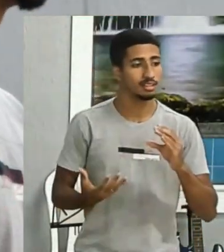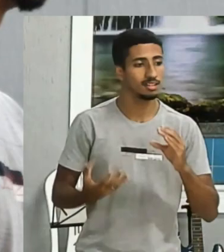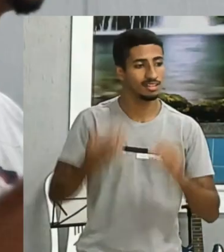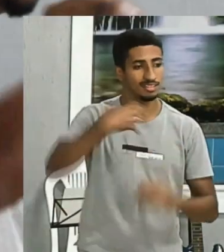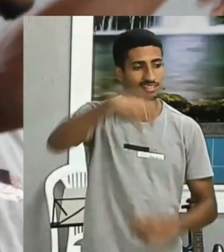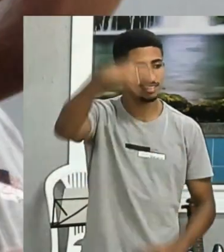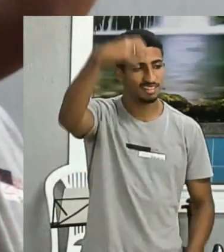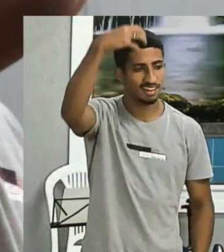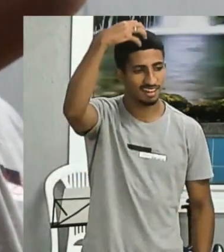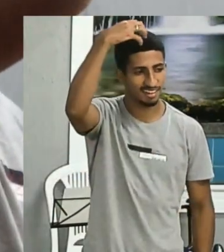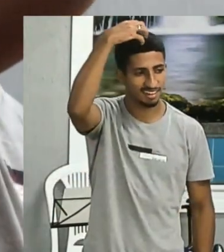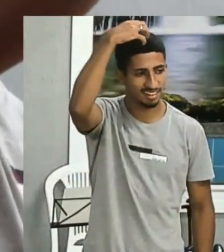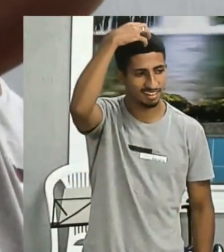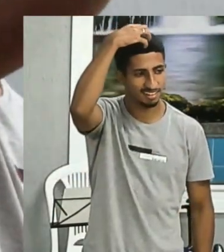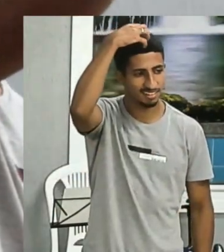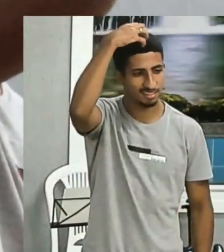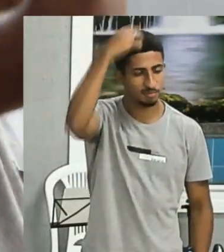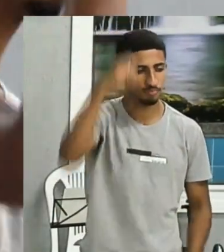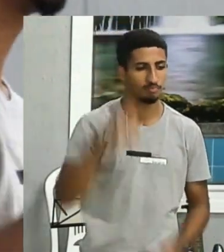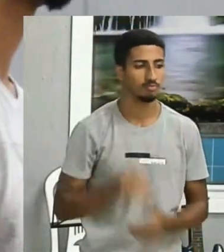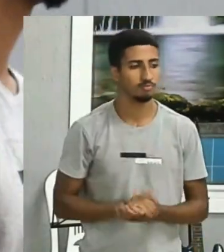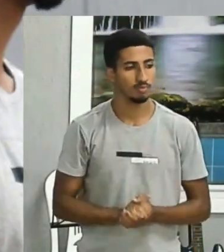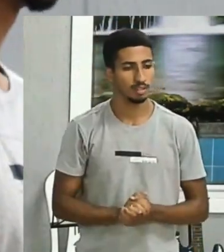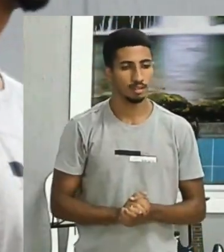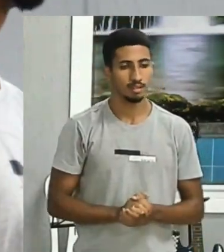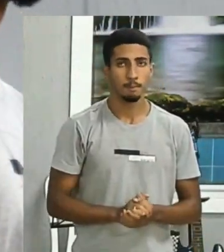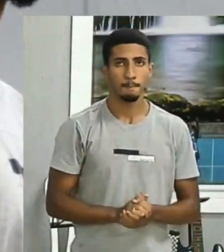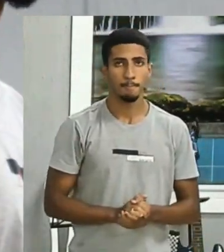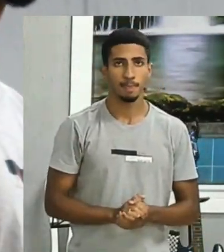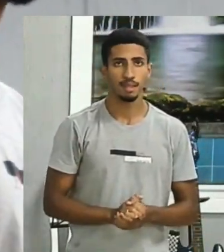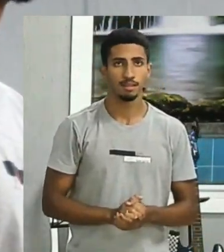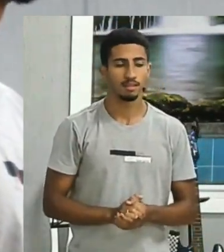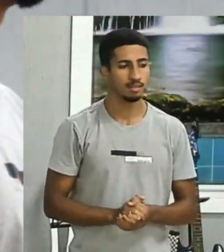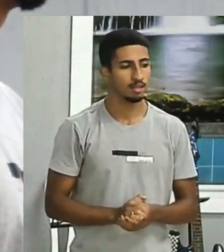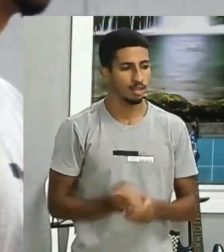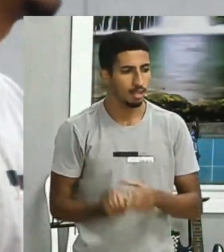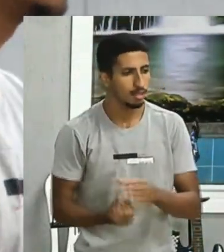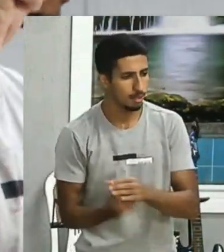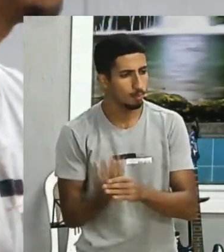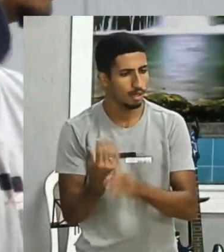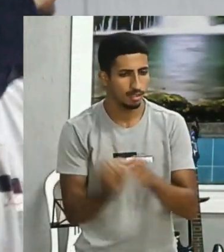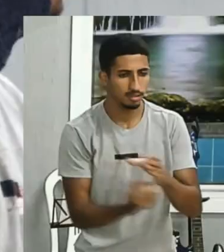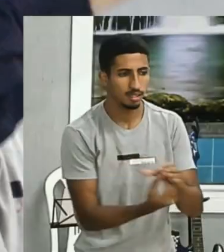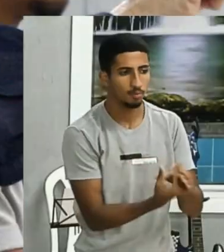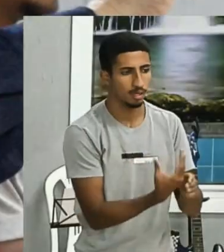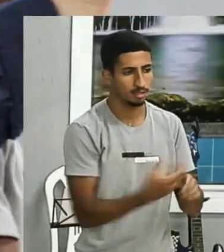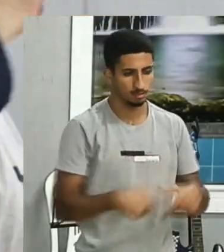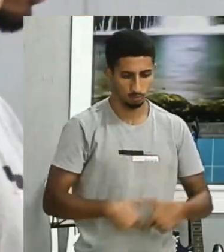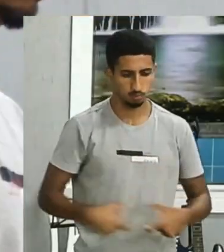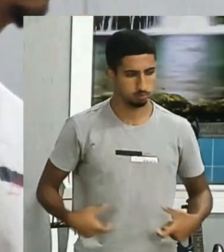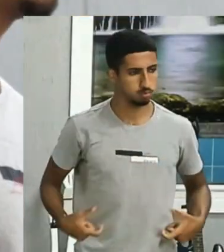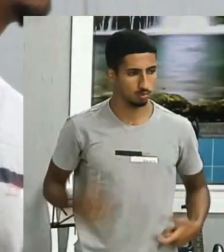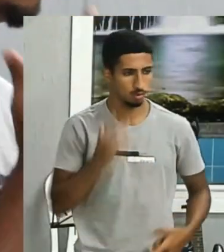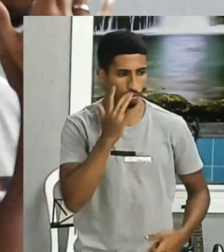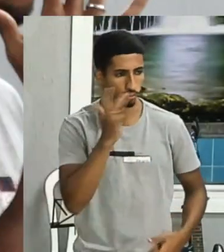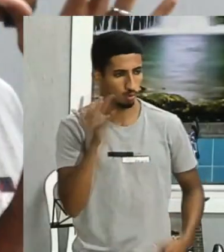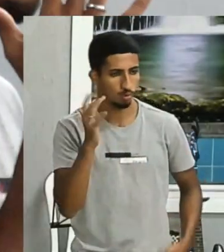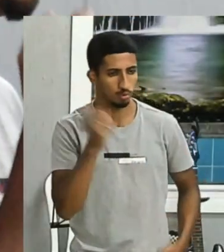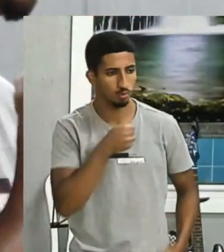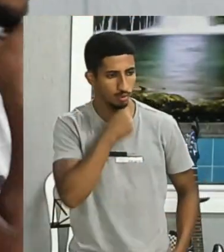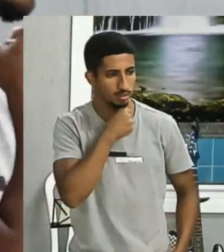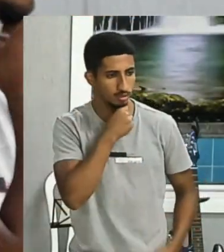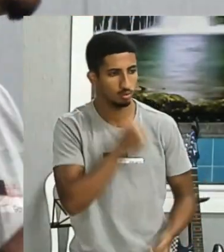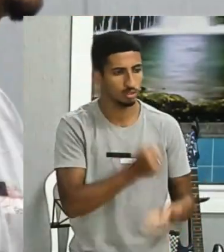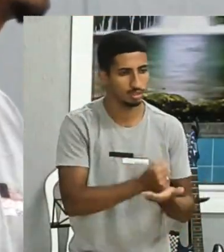Mas a maioria das vezes que aparece no Antigo Testamento eram vestes de sacerdotes.